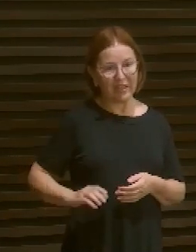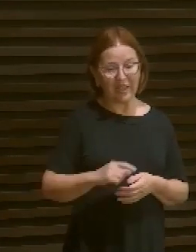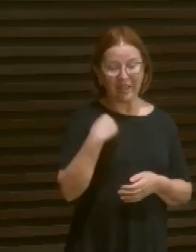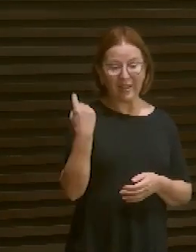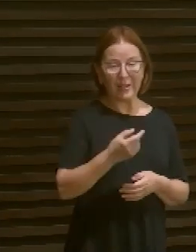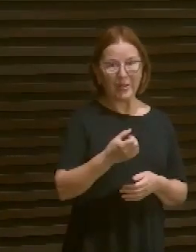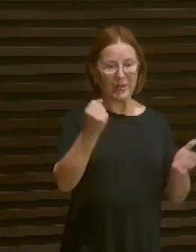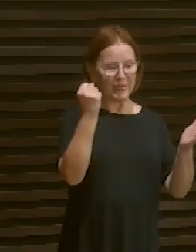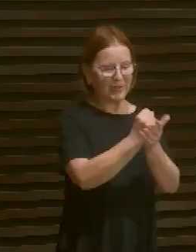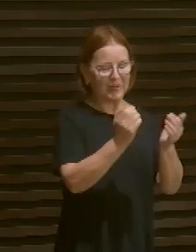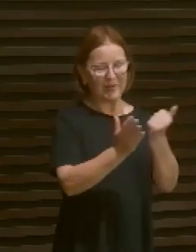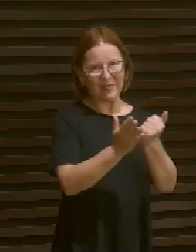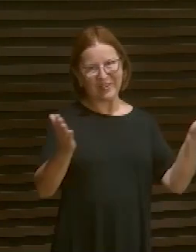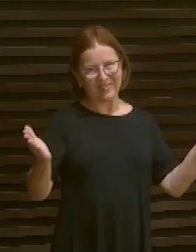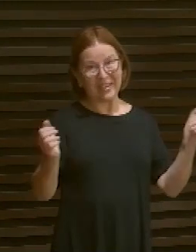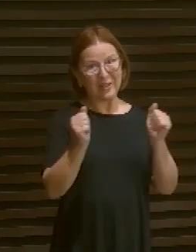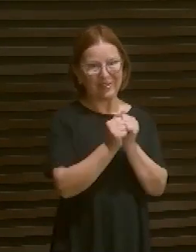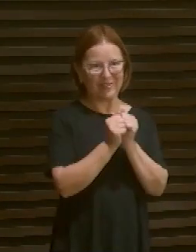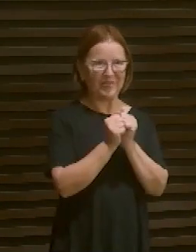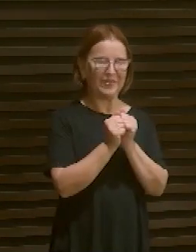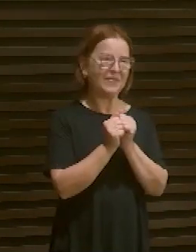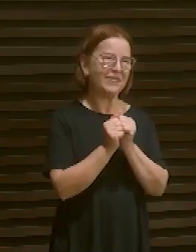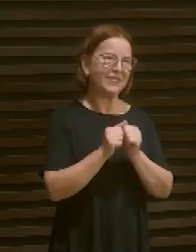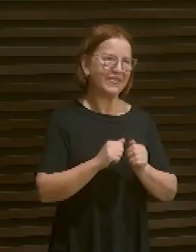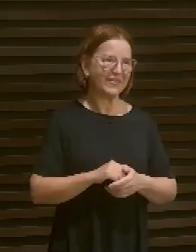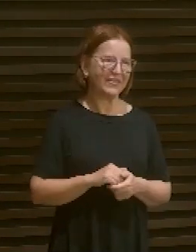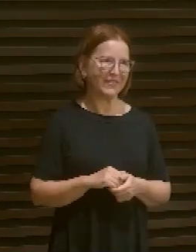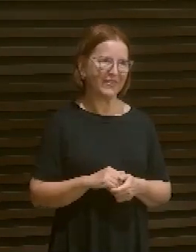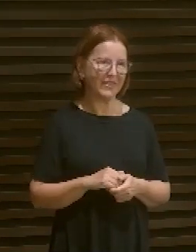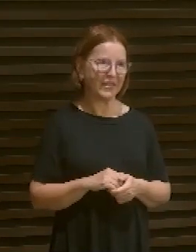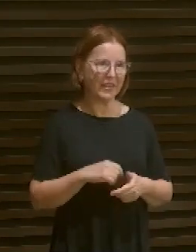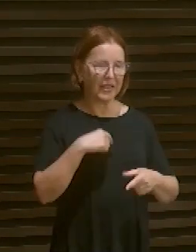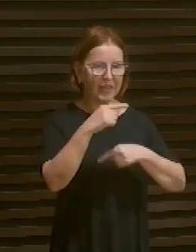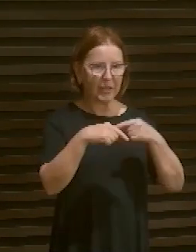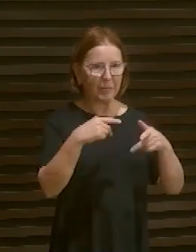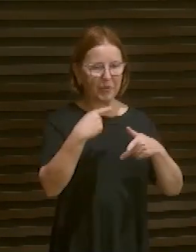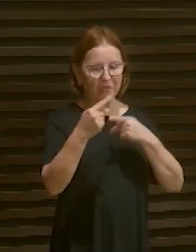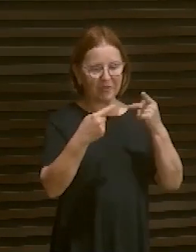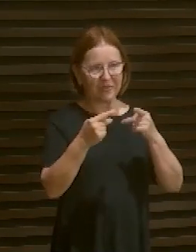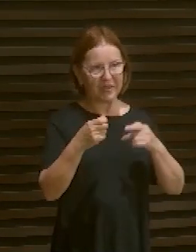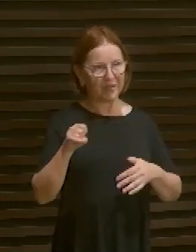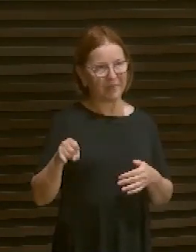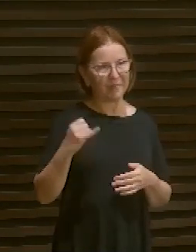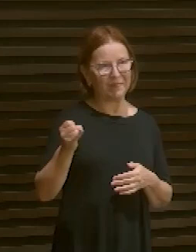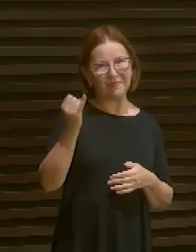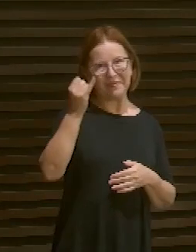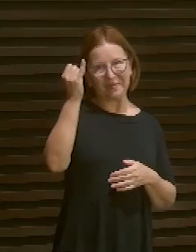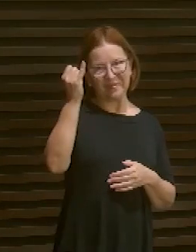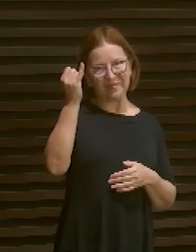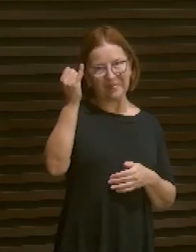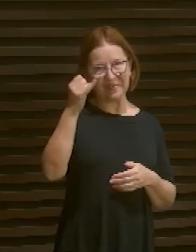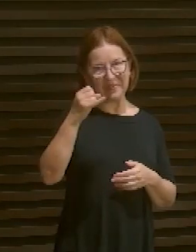crucifica juntamente com ele. E depois de falar da importância